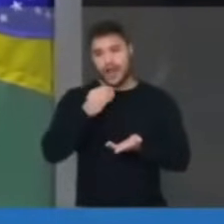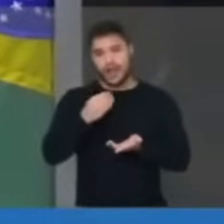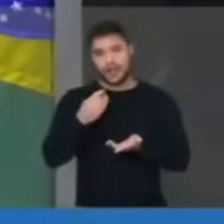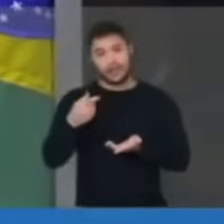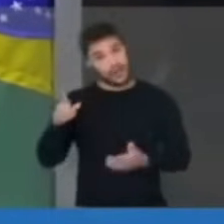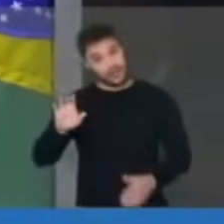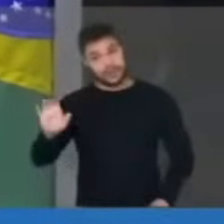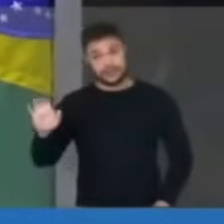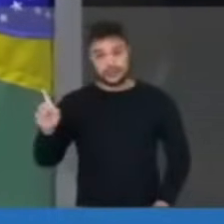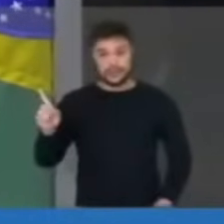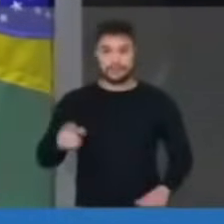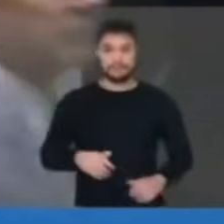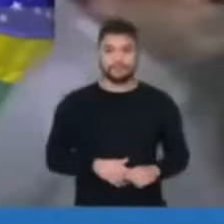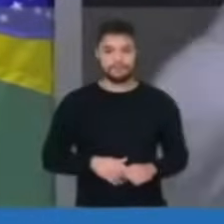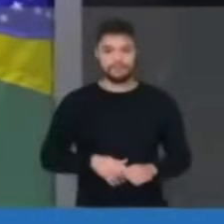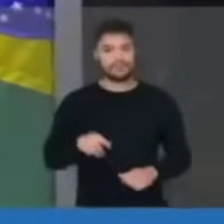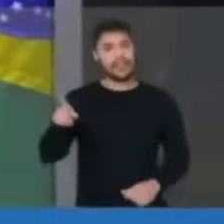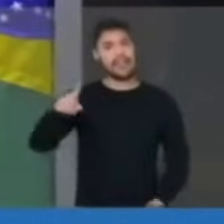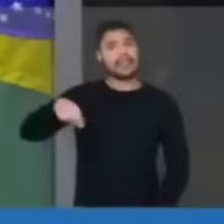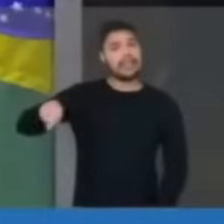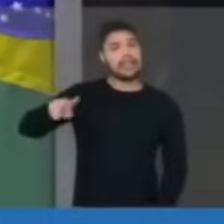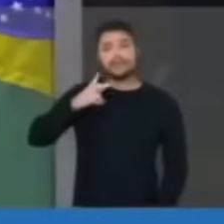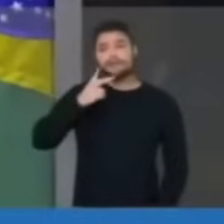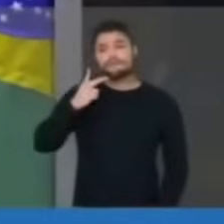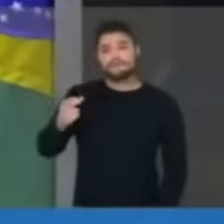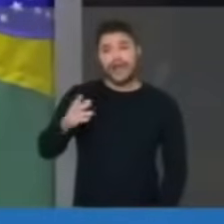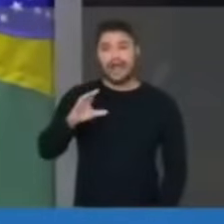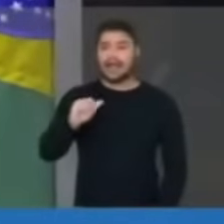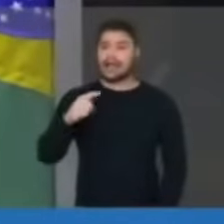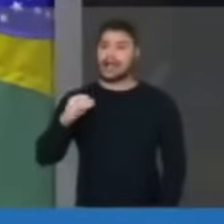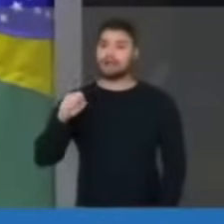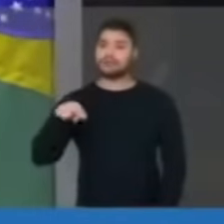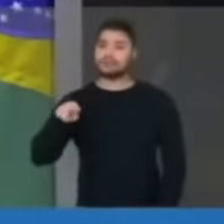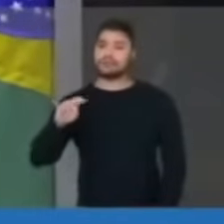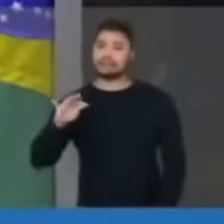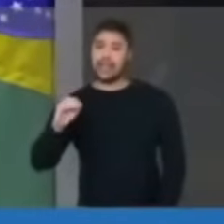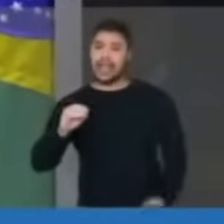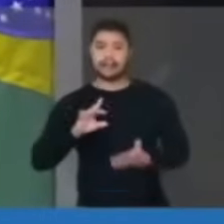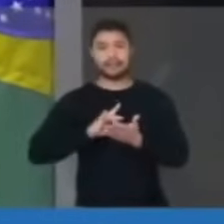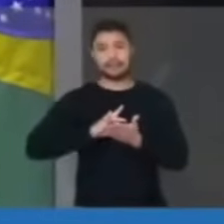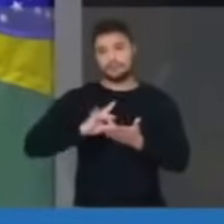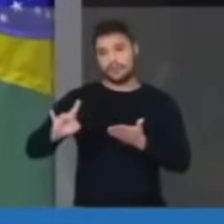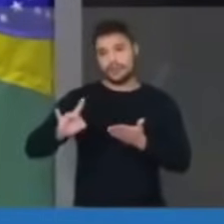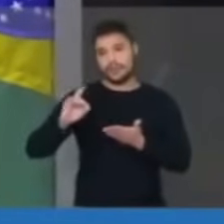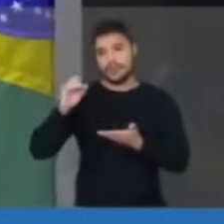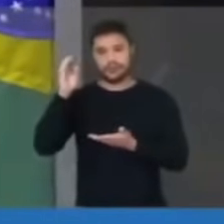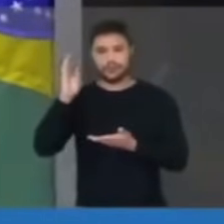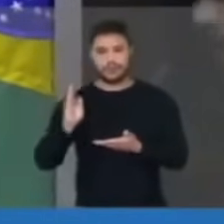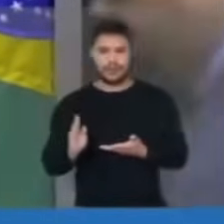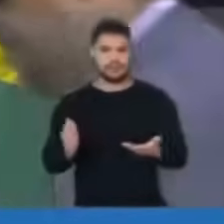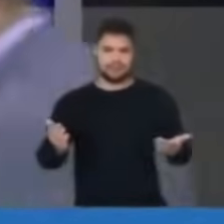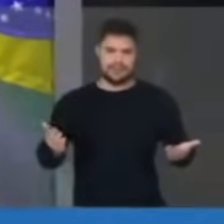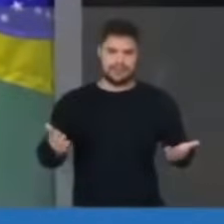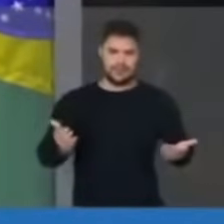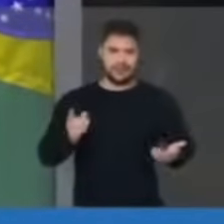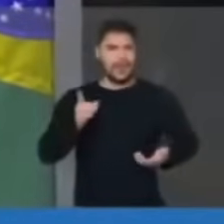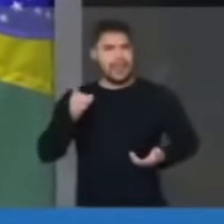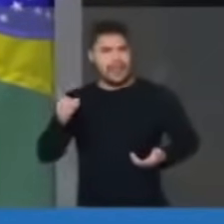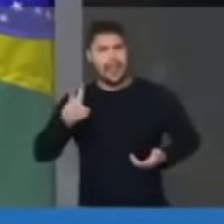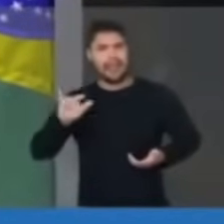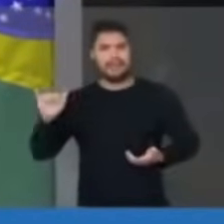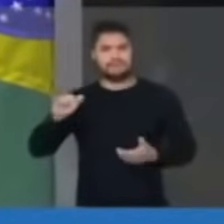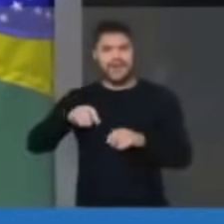lado. Falam muito, Campos Neto, inimigo do Brasil, né? Ele está levando o